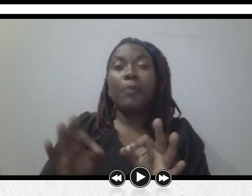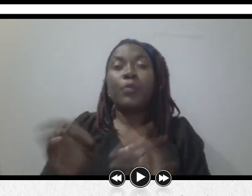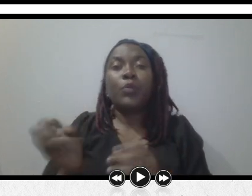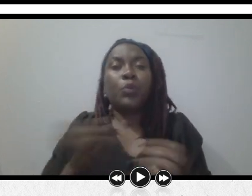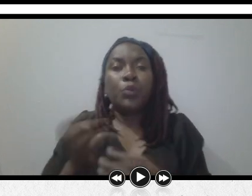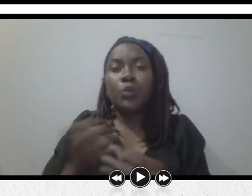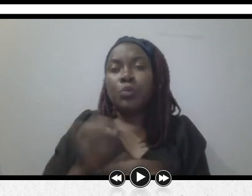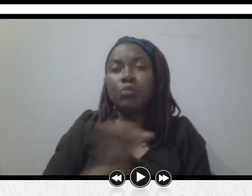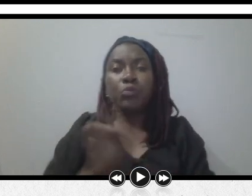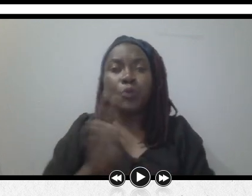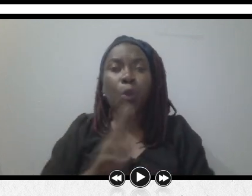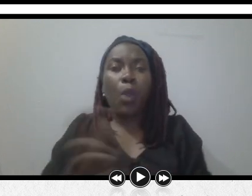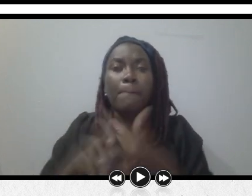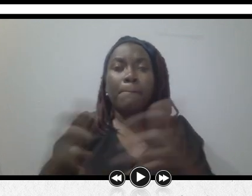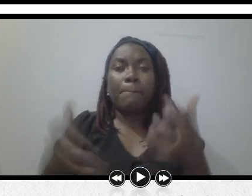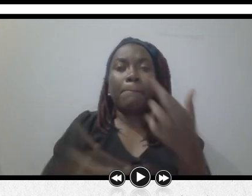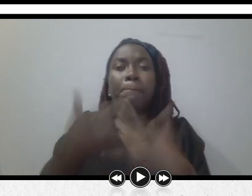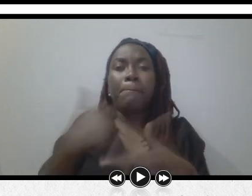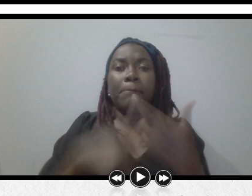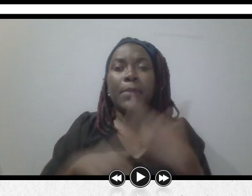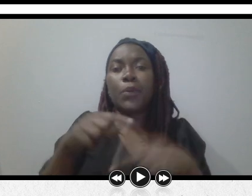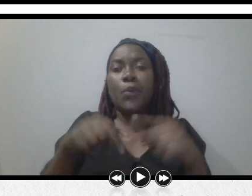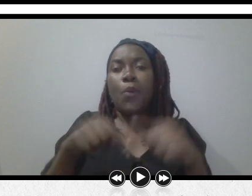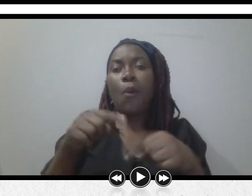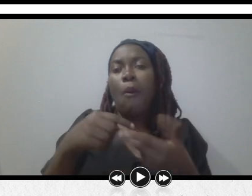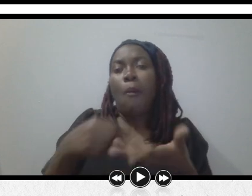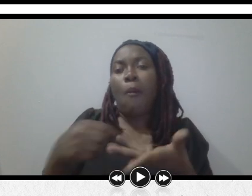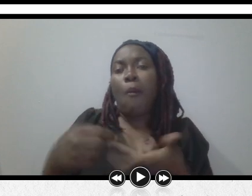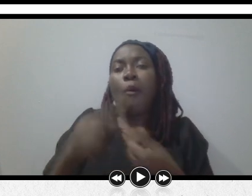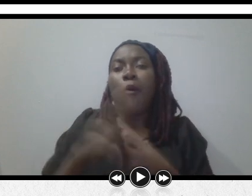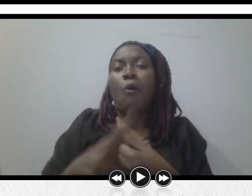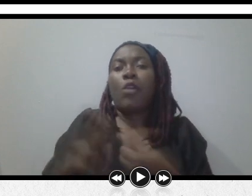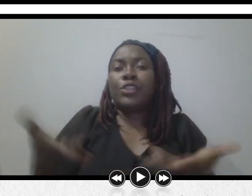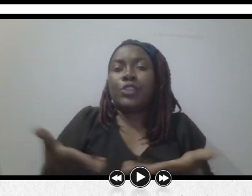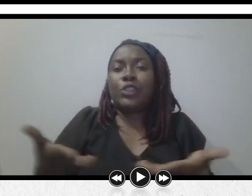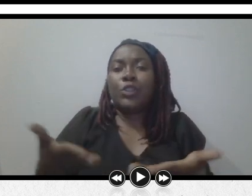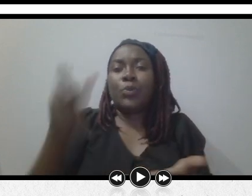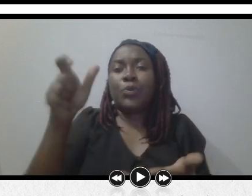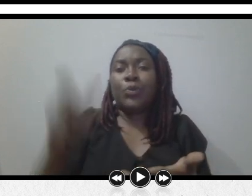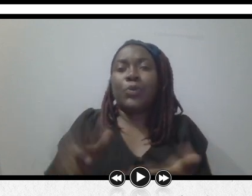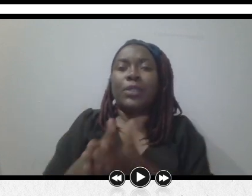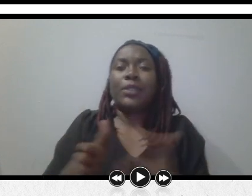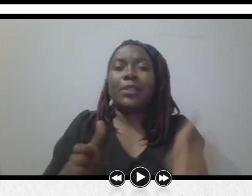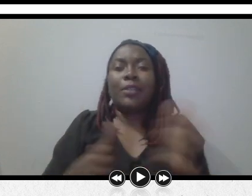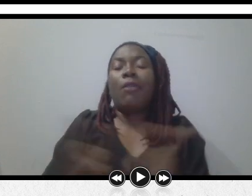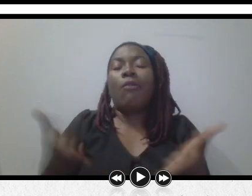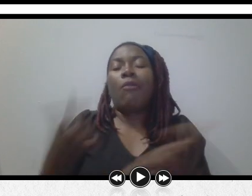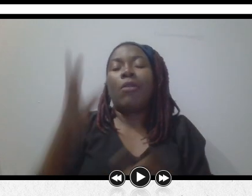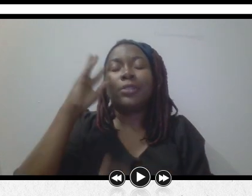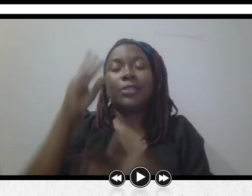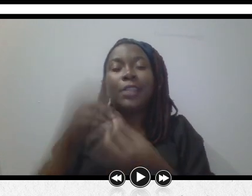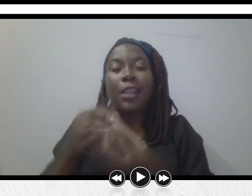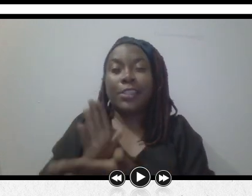reparos e manutenções, aposta em novas formas de consumo, amplia a reciclagem de componentes e otimiza o atual modelo de